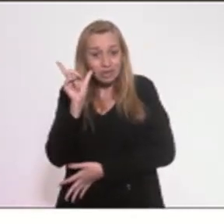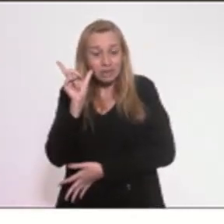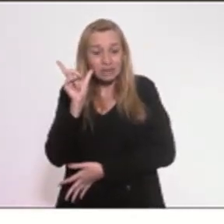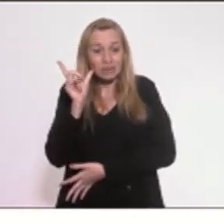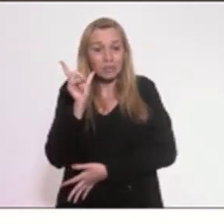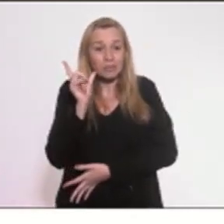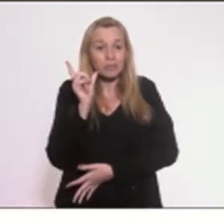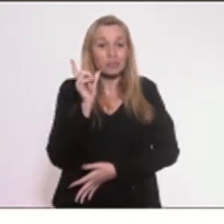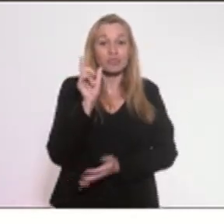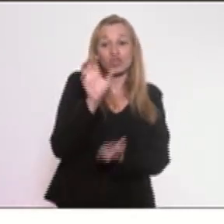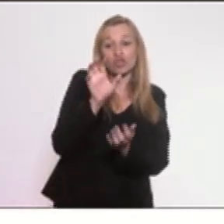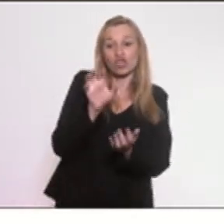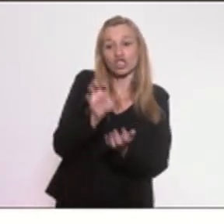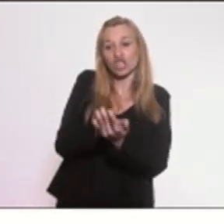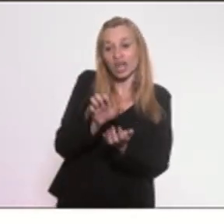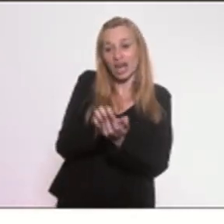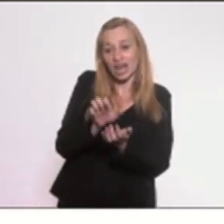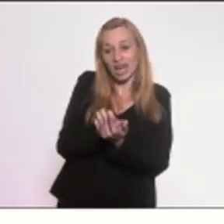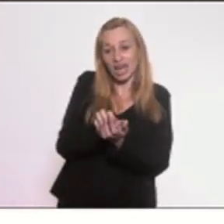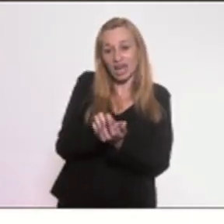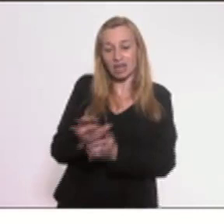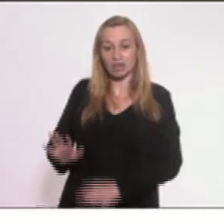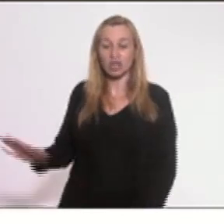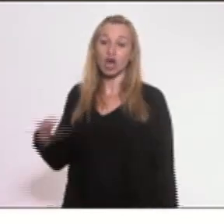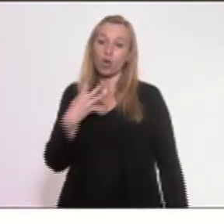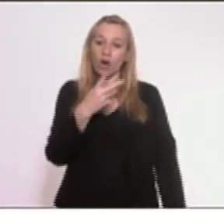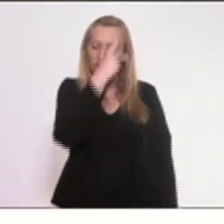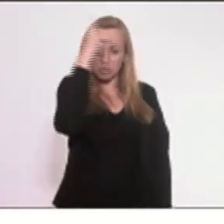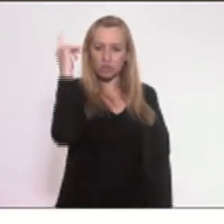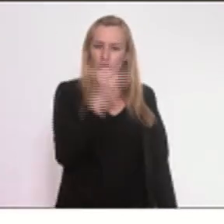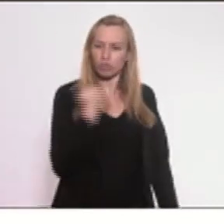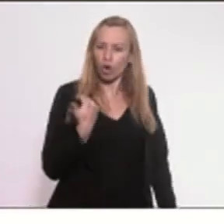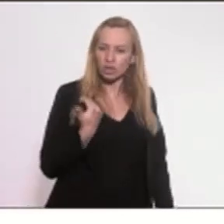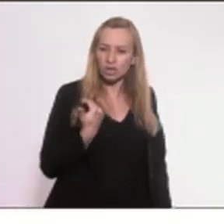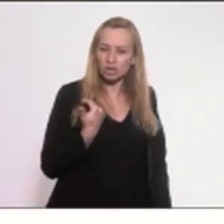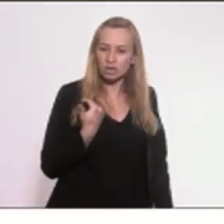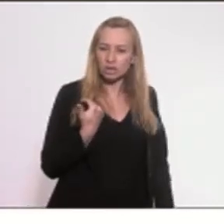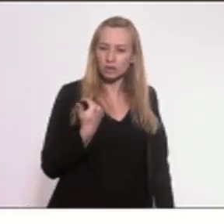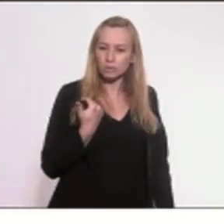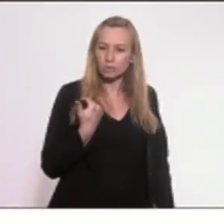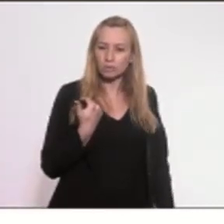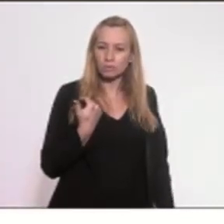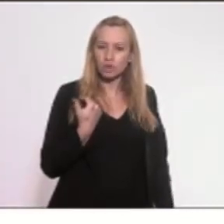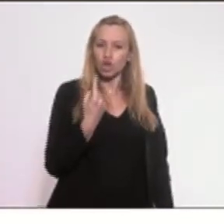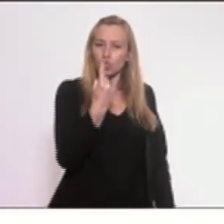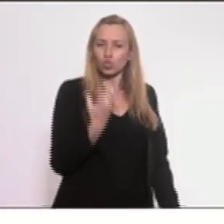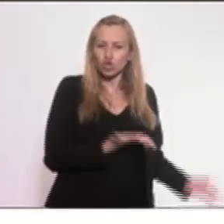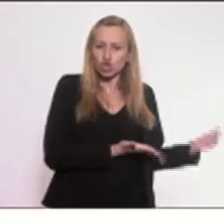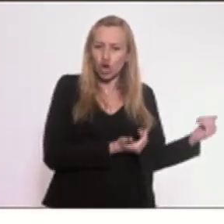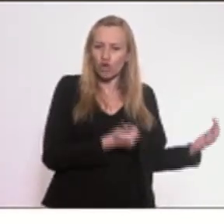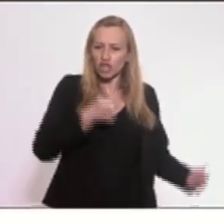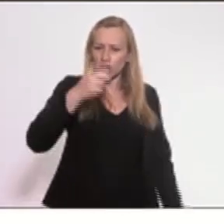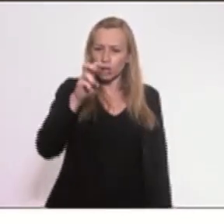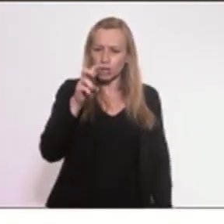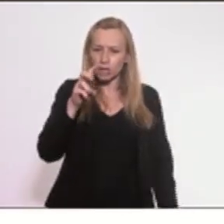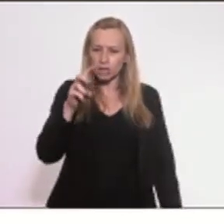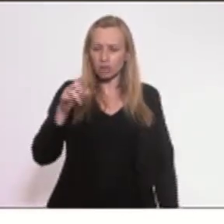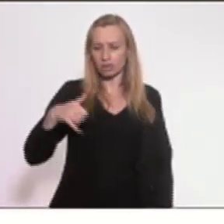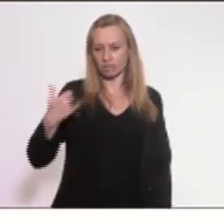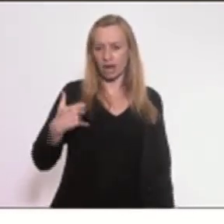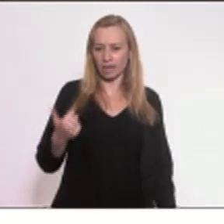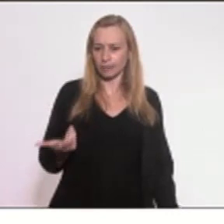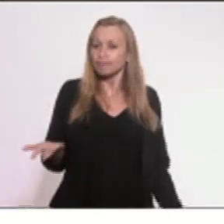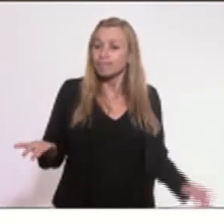no Jacarezinho. 4 pessoas foram mortas, entre elas um jovem de 15 anos.